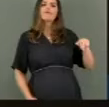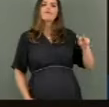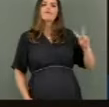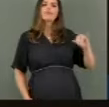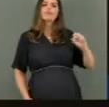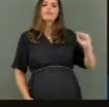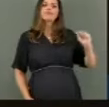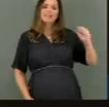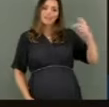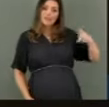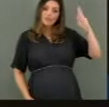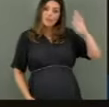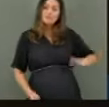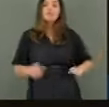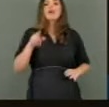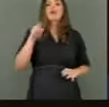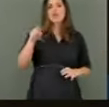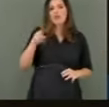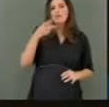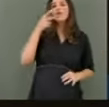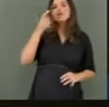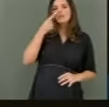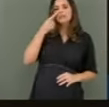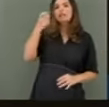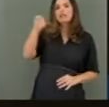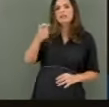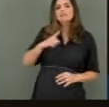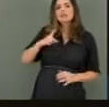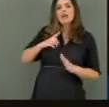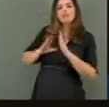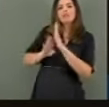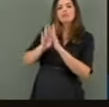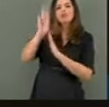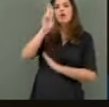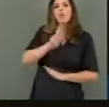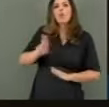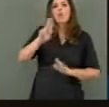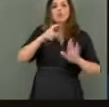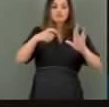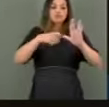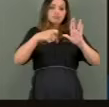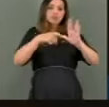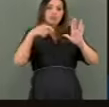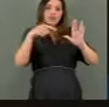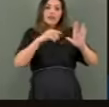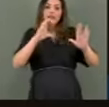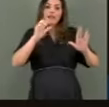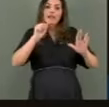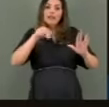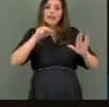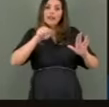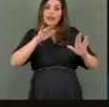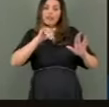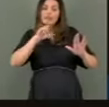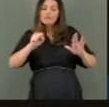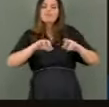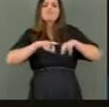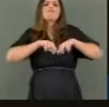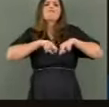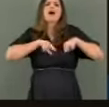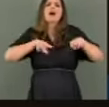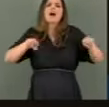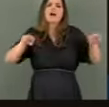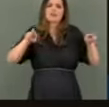entende sim que é um interesse crescente na utilidade potencial do cannabis para uma variedade de